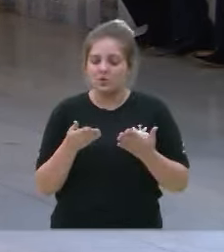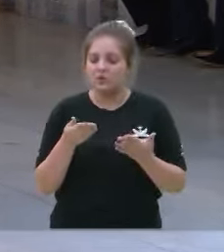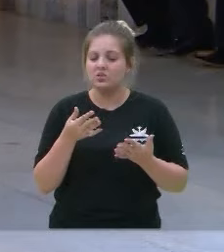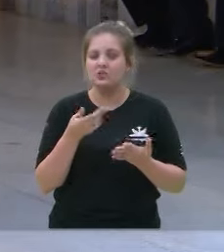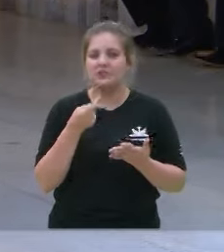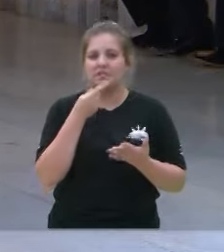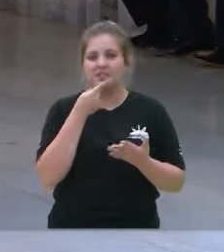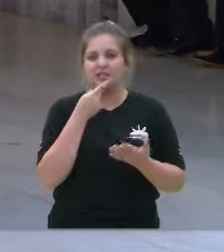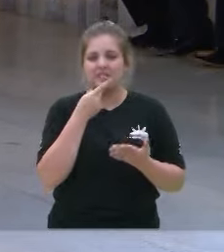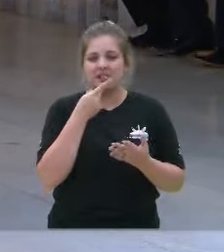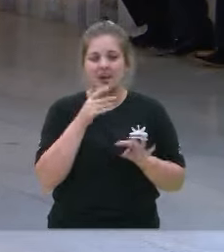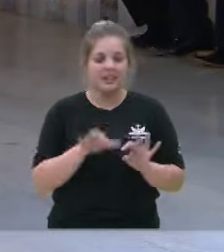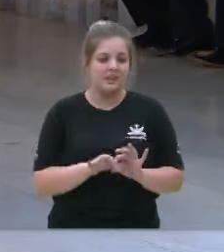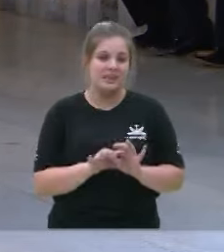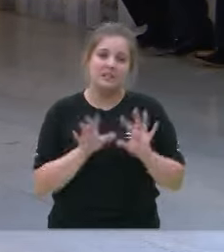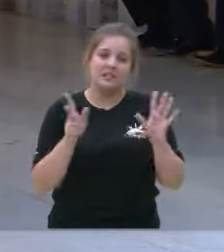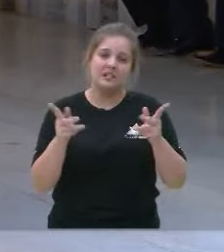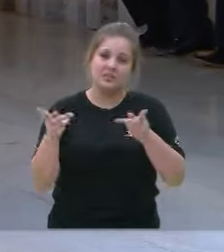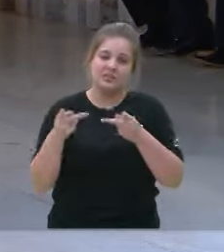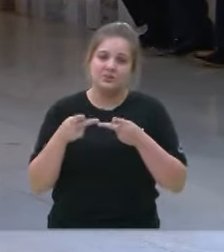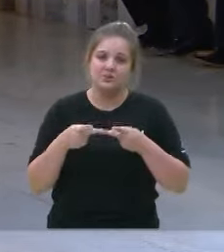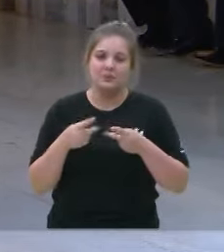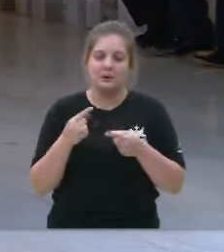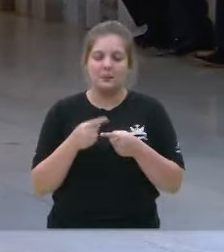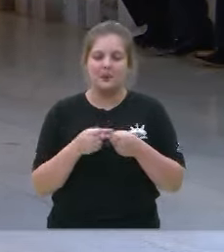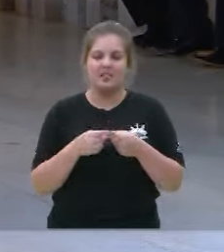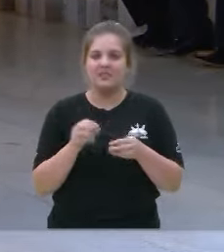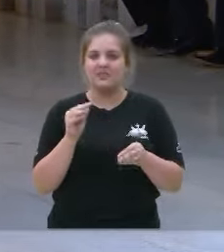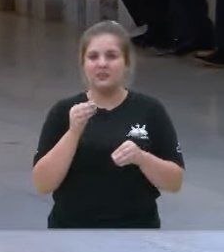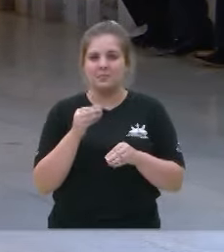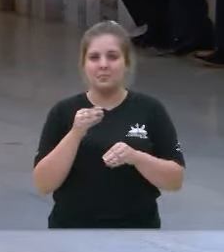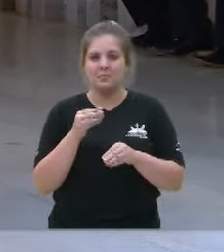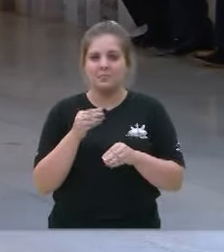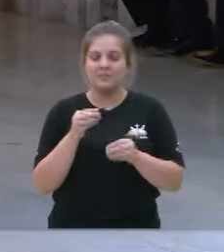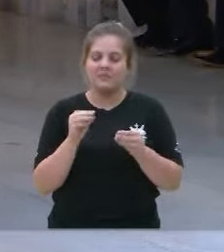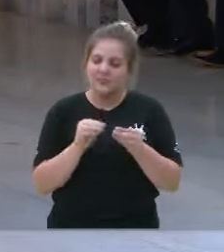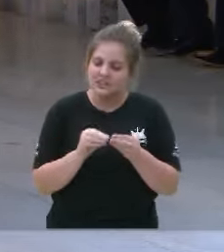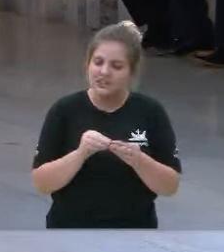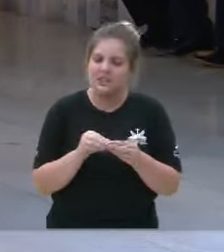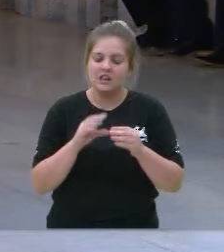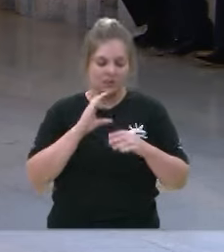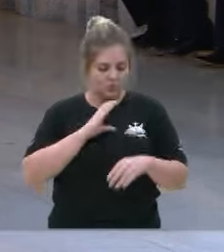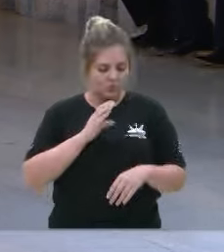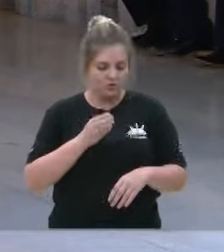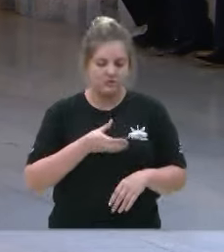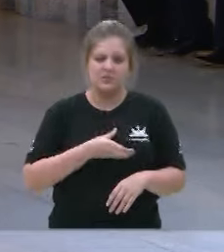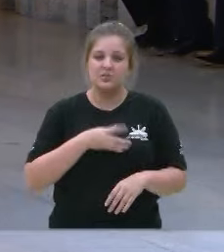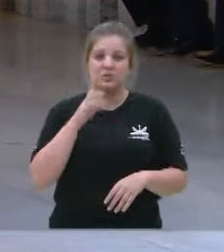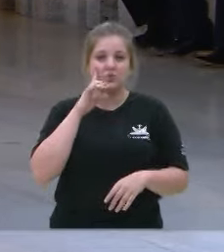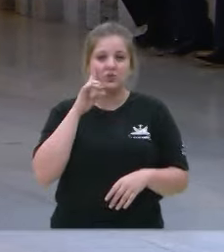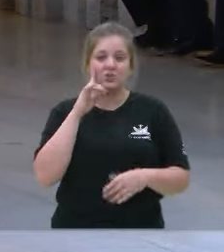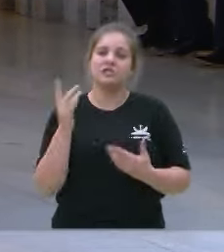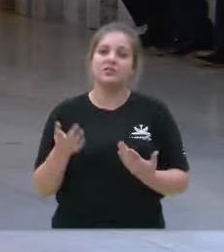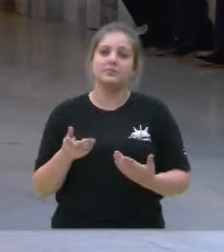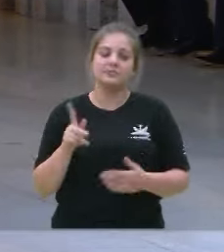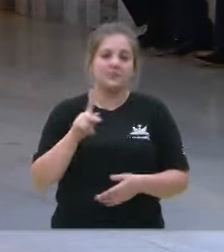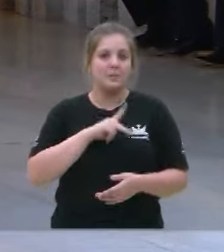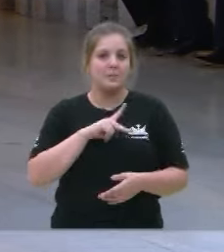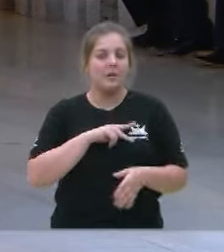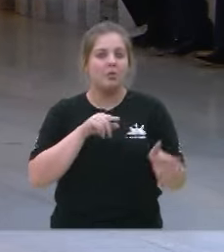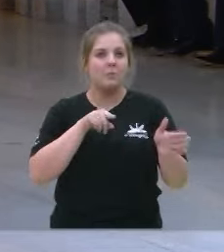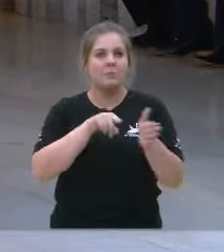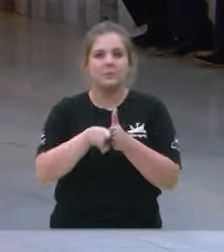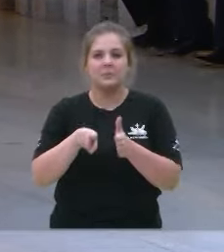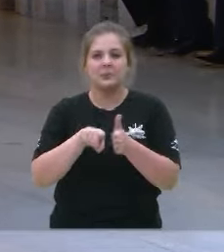e esta Liberdade nos convida a praticar esta conversão São Paulo